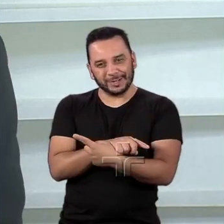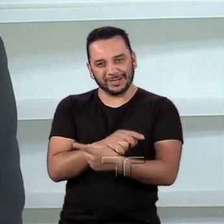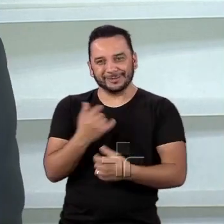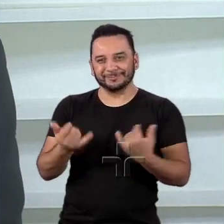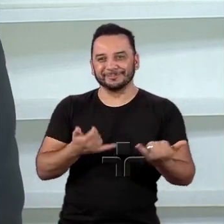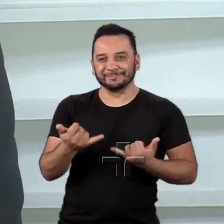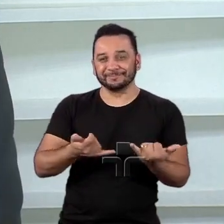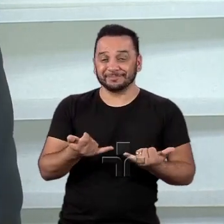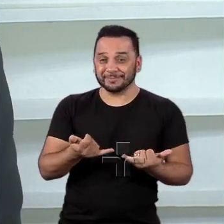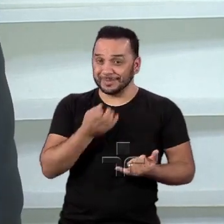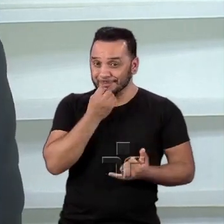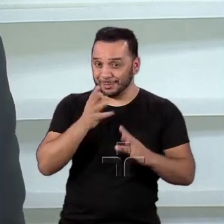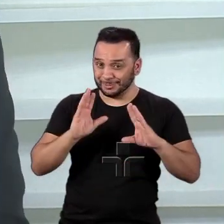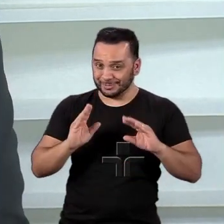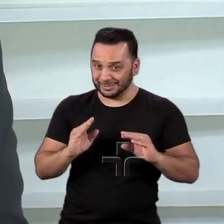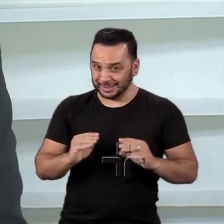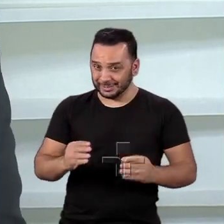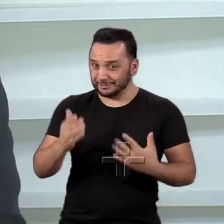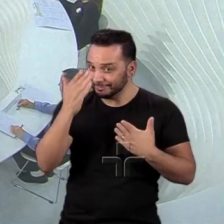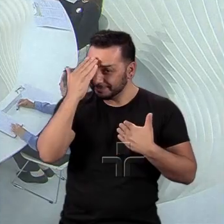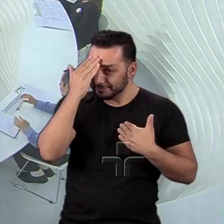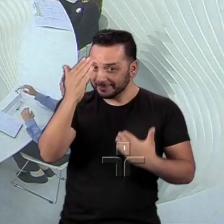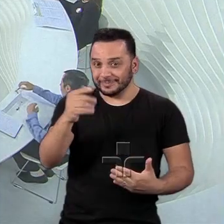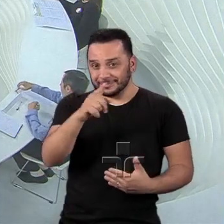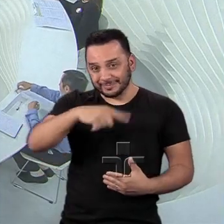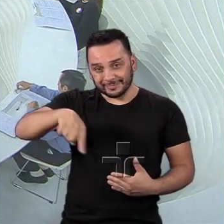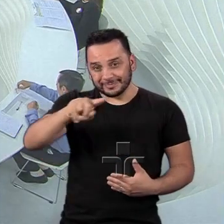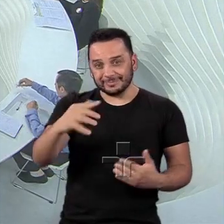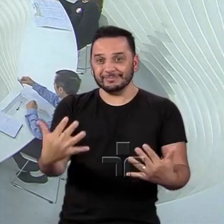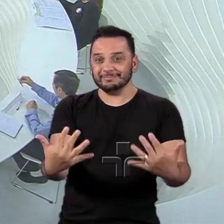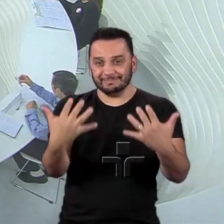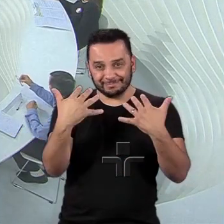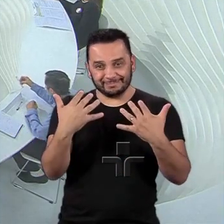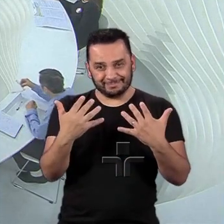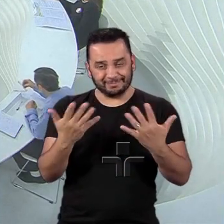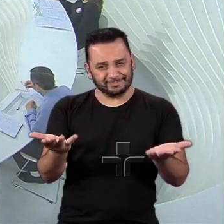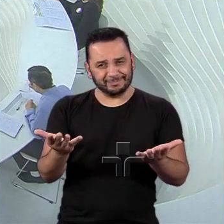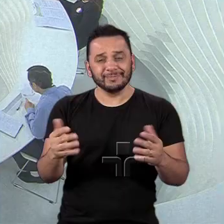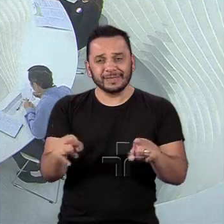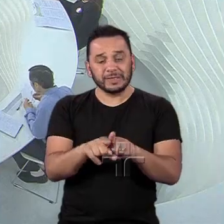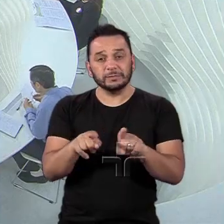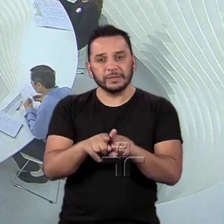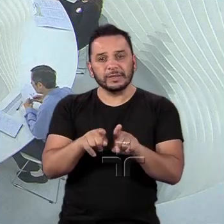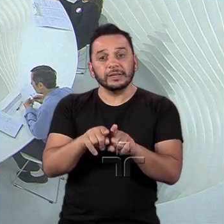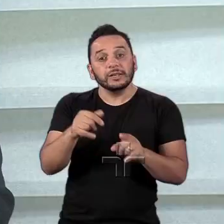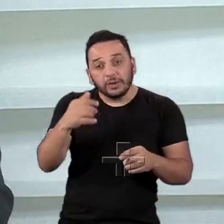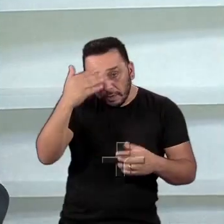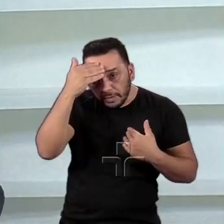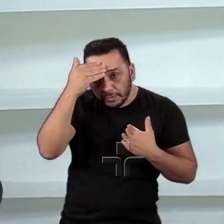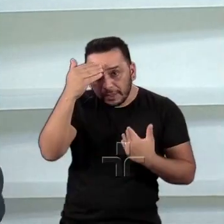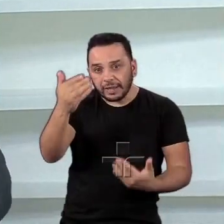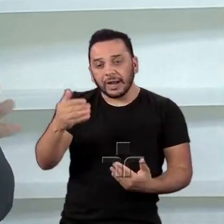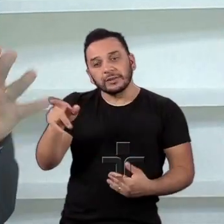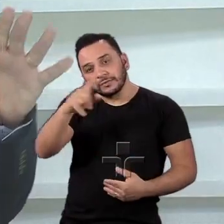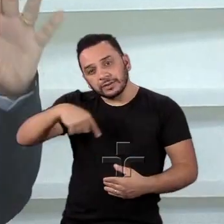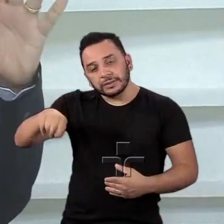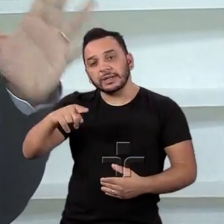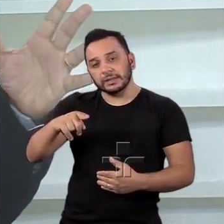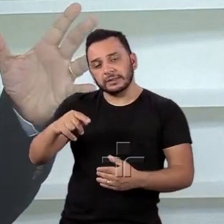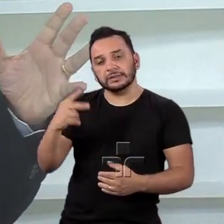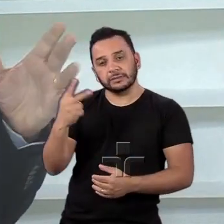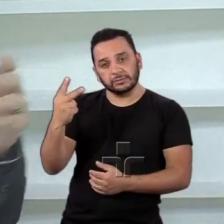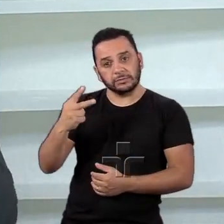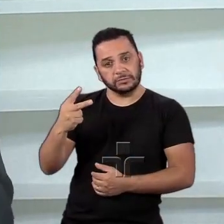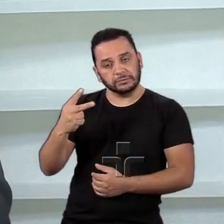Boa noite e obrigado vocês por estarem aqui e terem aceitado o nosso convite. Nós vamos começar dando